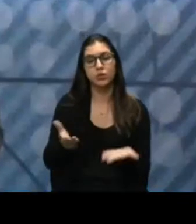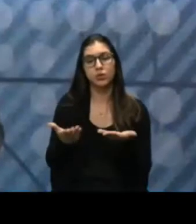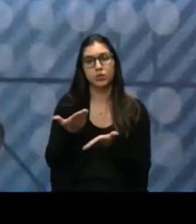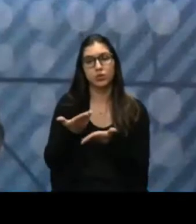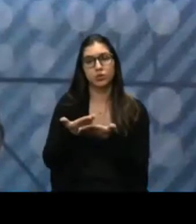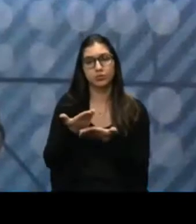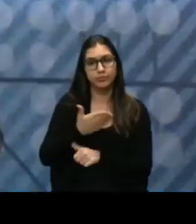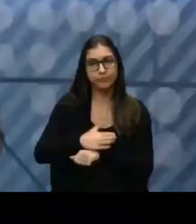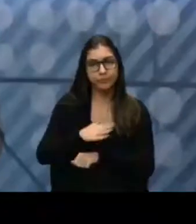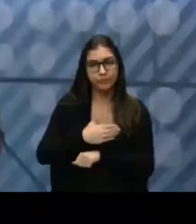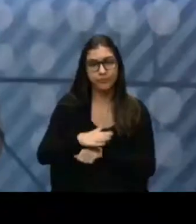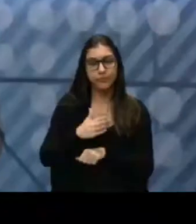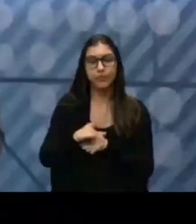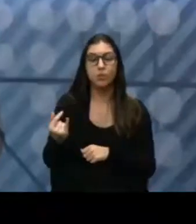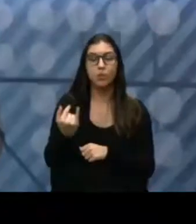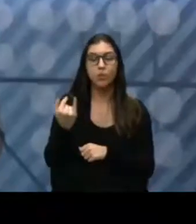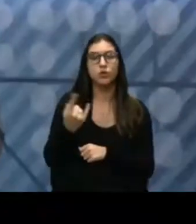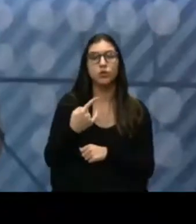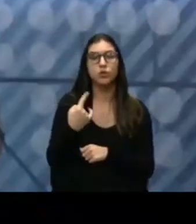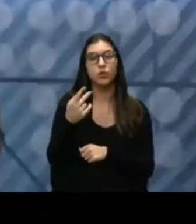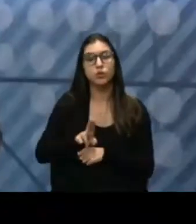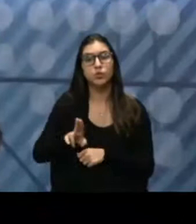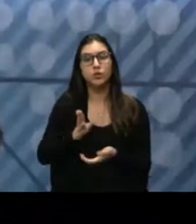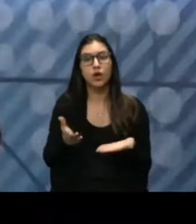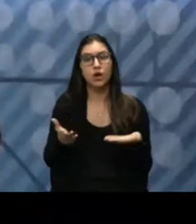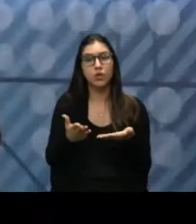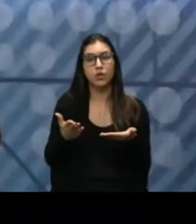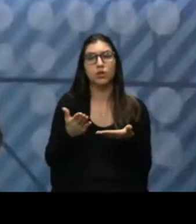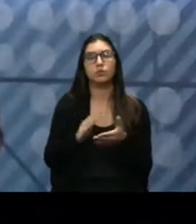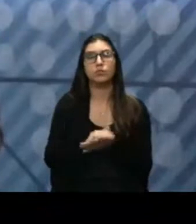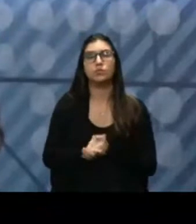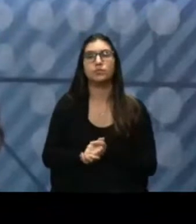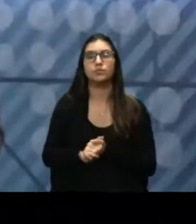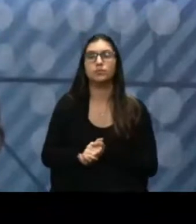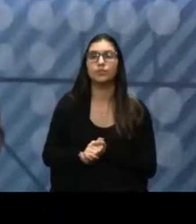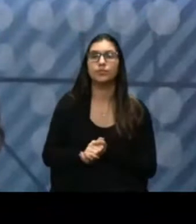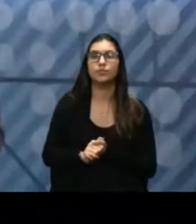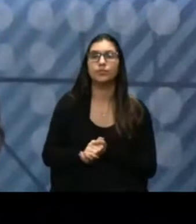aula prática. O importante é que nós vamos utilizar agora um equipamento chamado